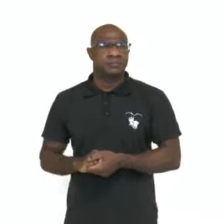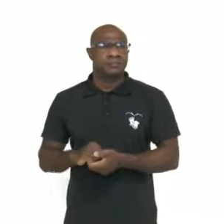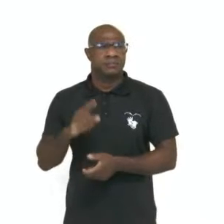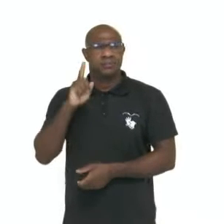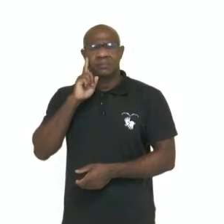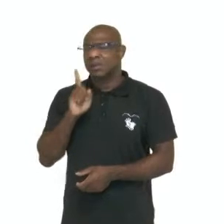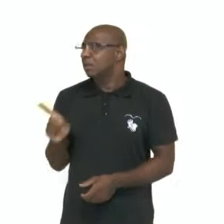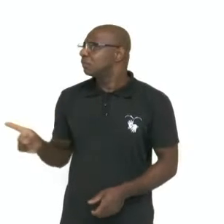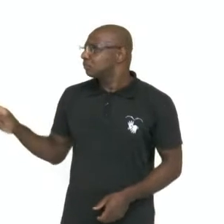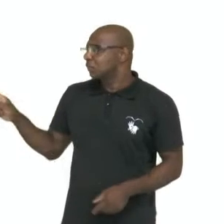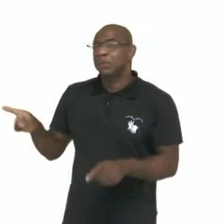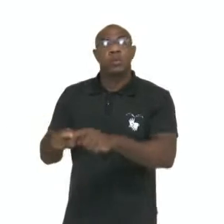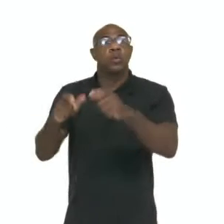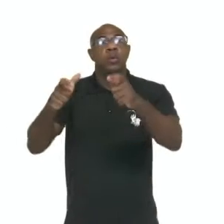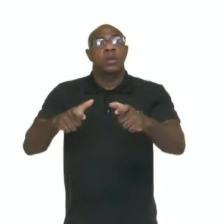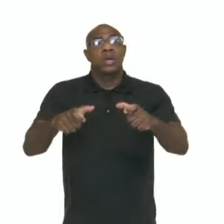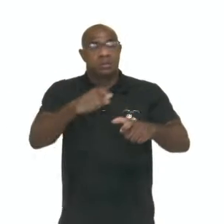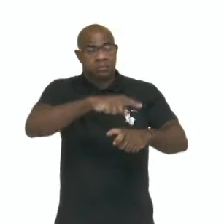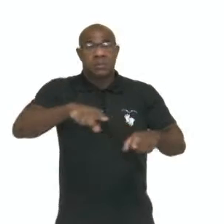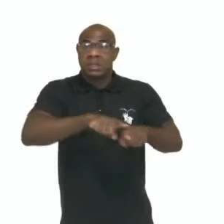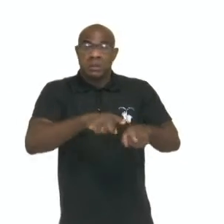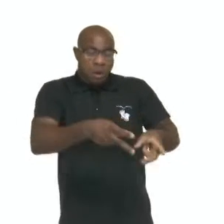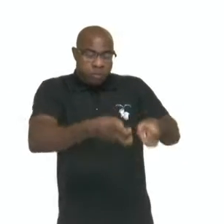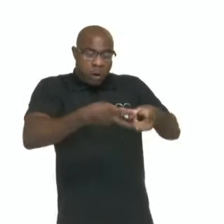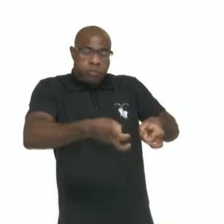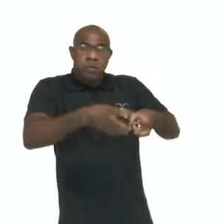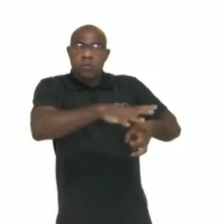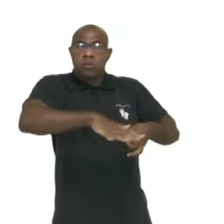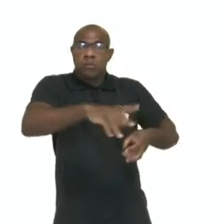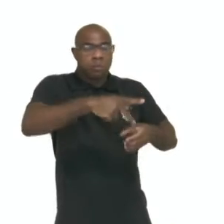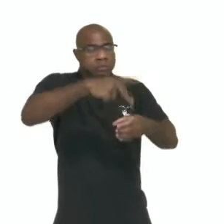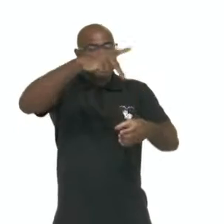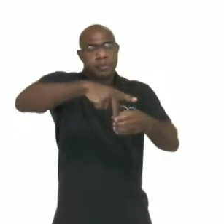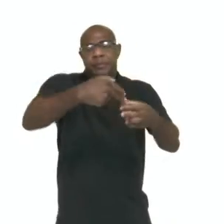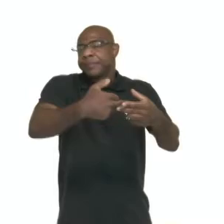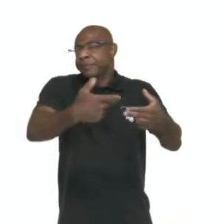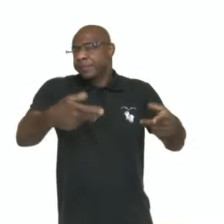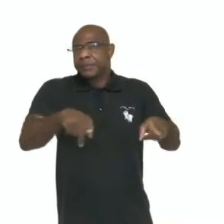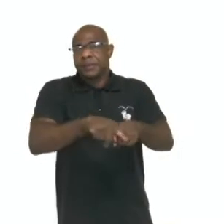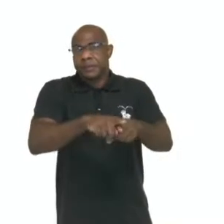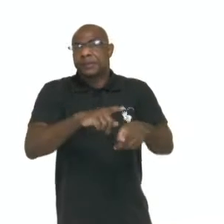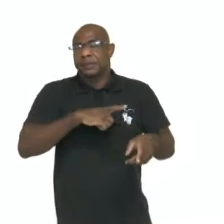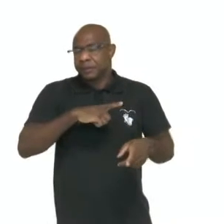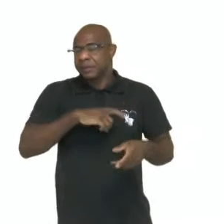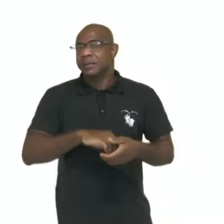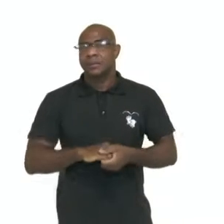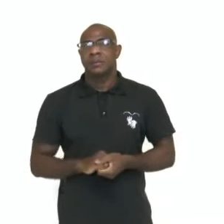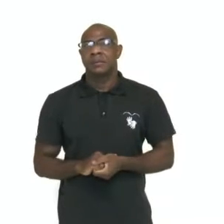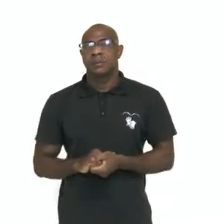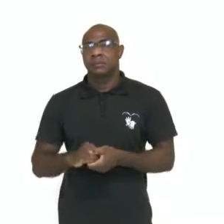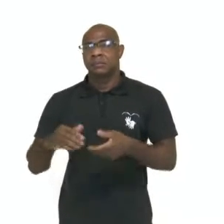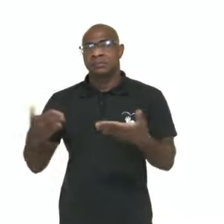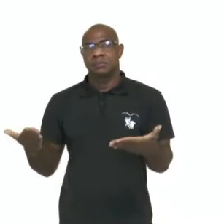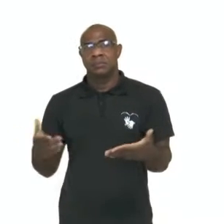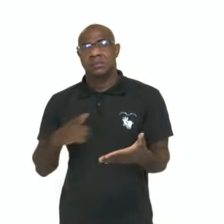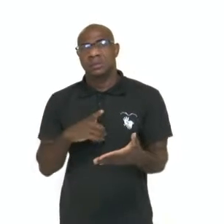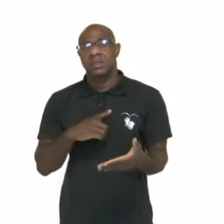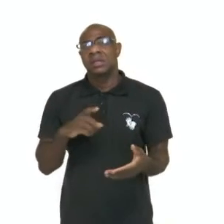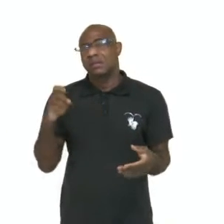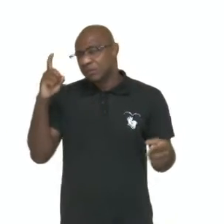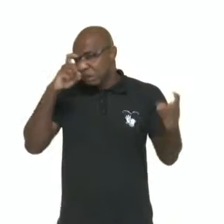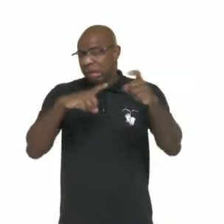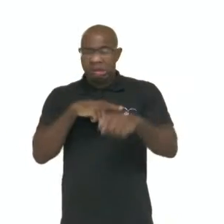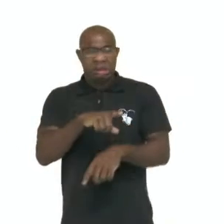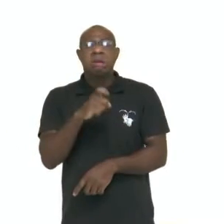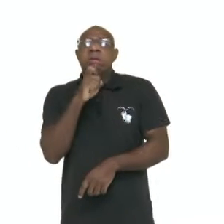outros recursos naturais, vem sendo explorados aí também, né? Olha só, apesar de todas as dificuldades ocasionadas pelo